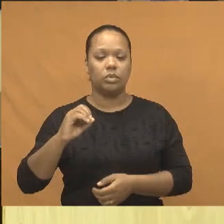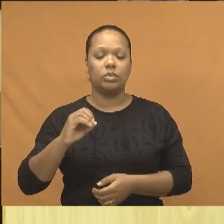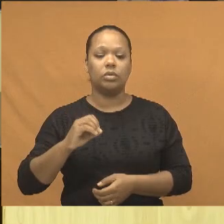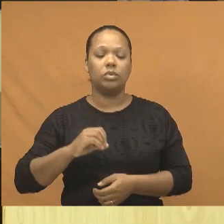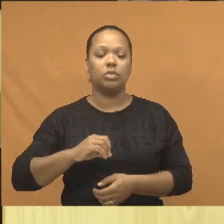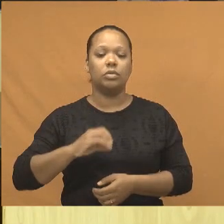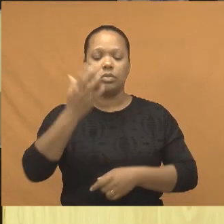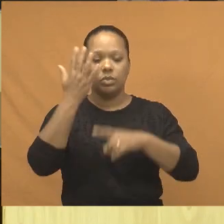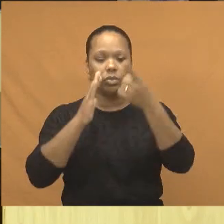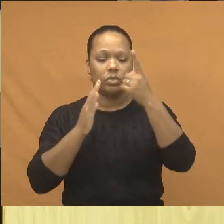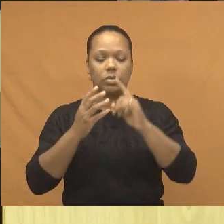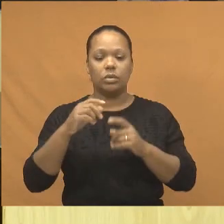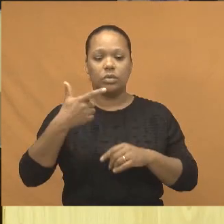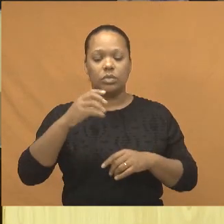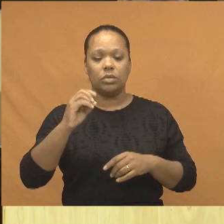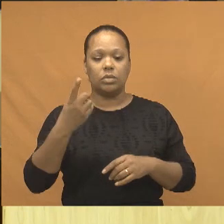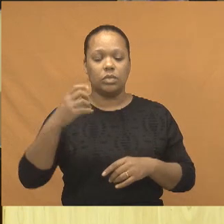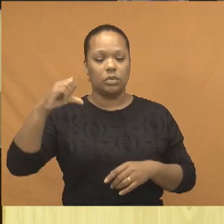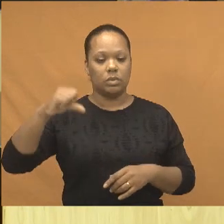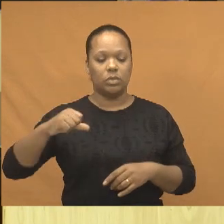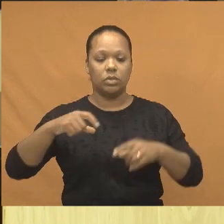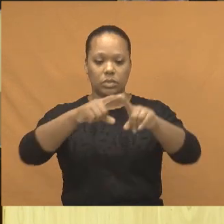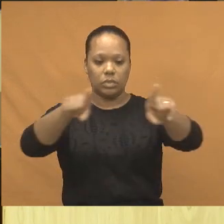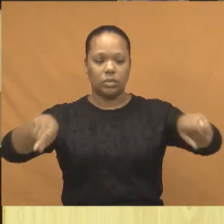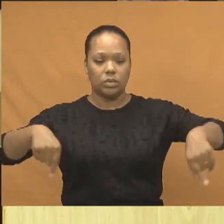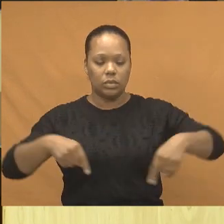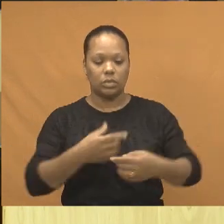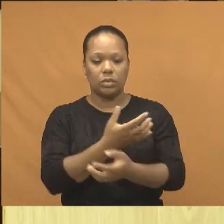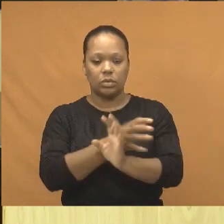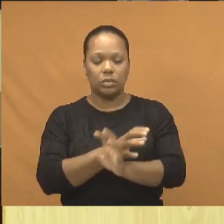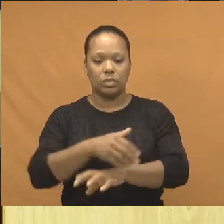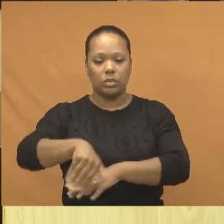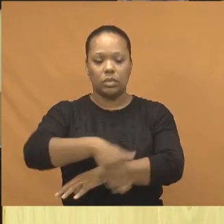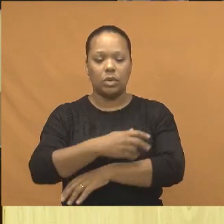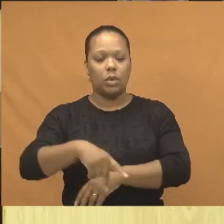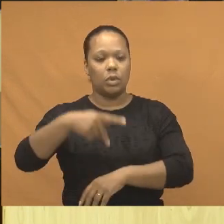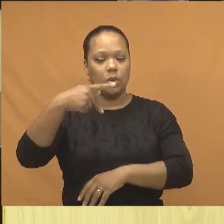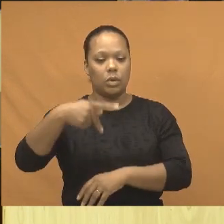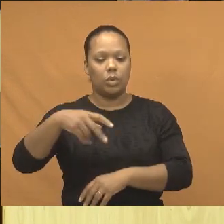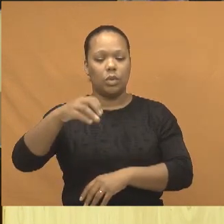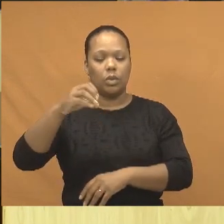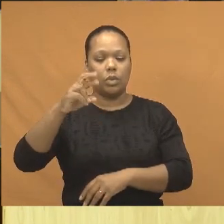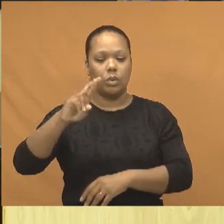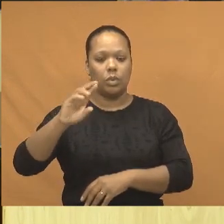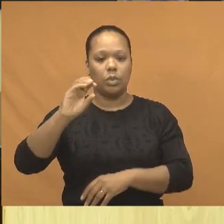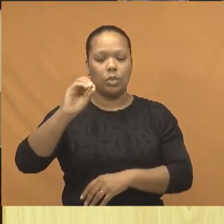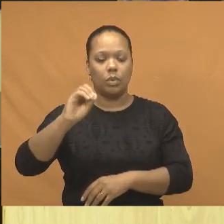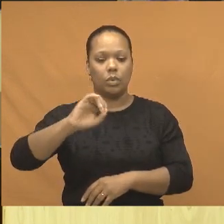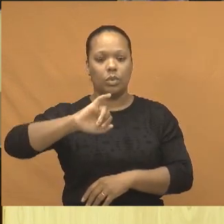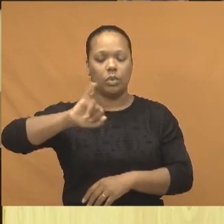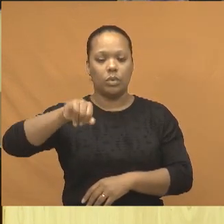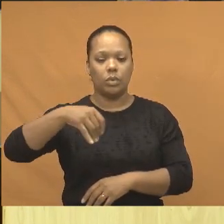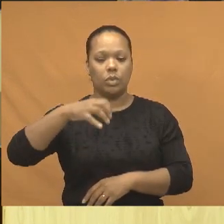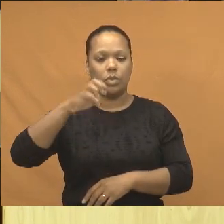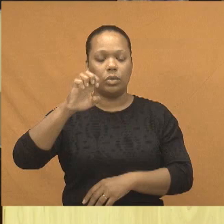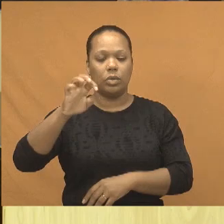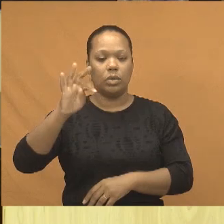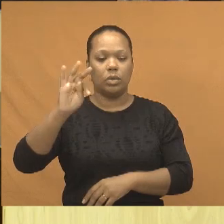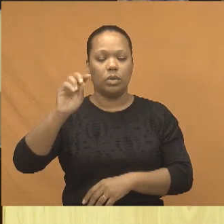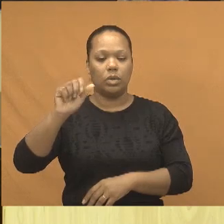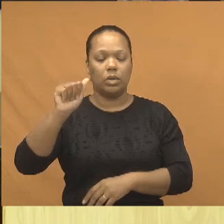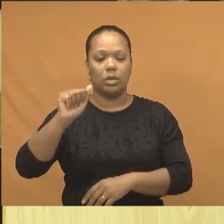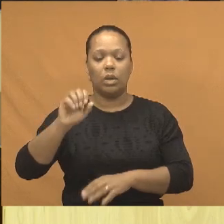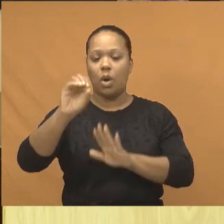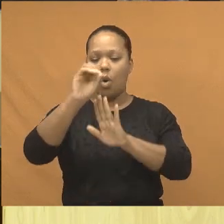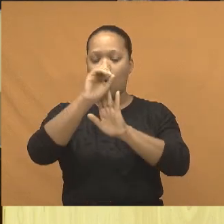20/2/2019, esteve na área de terreno baldio, localizado na rua Projetada, no bairro Santa Cruz dos Lázaros, e enviou ofício